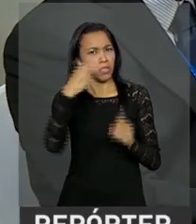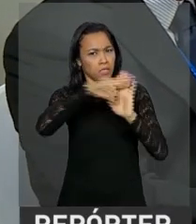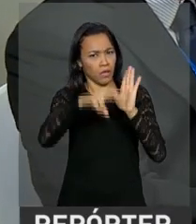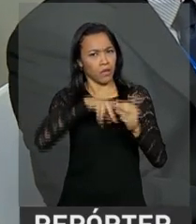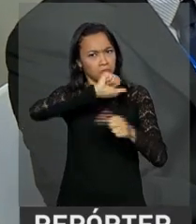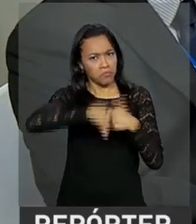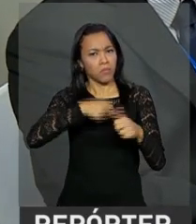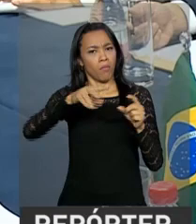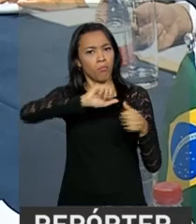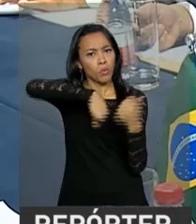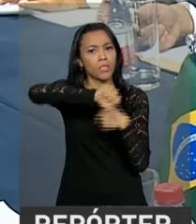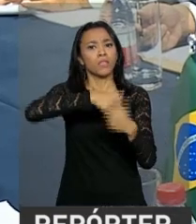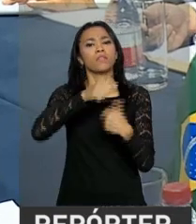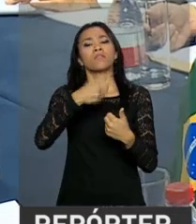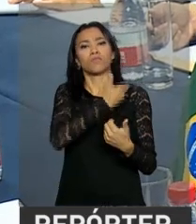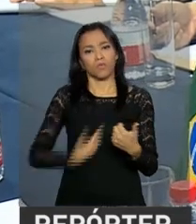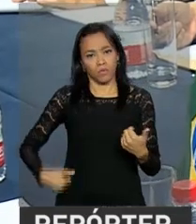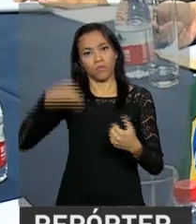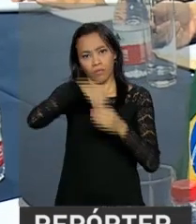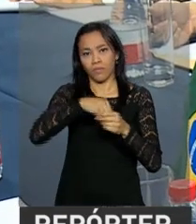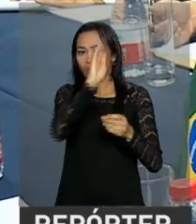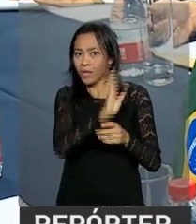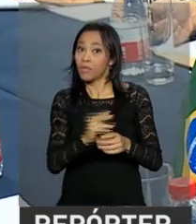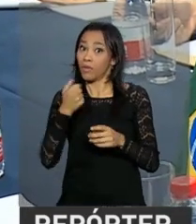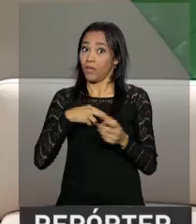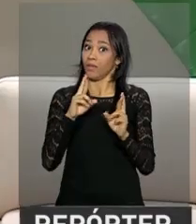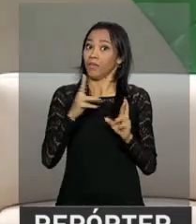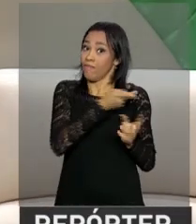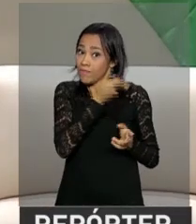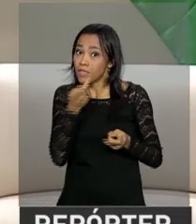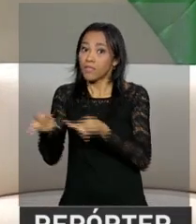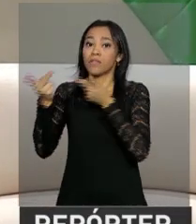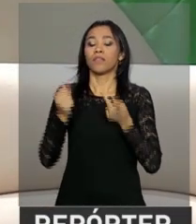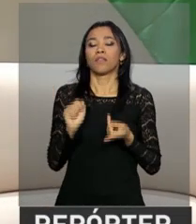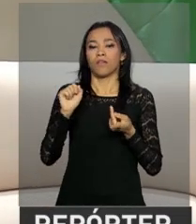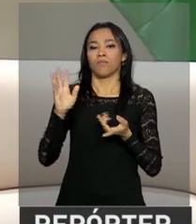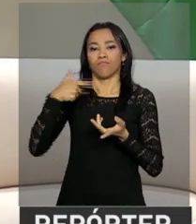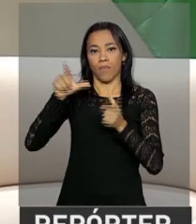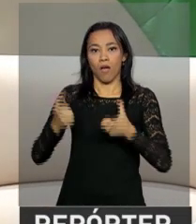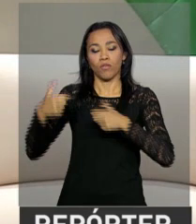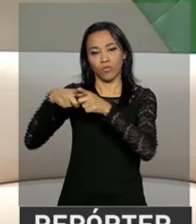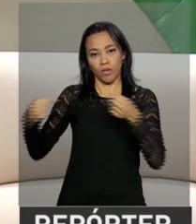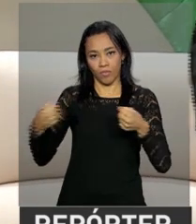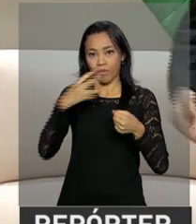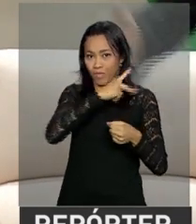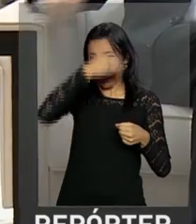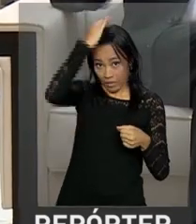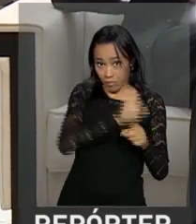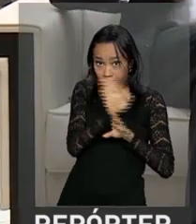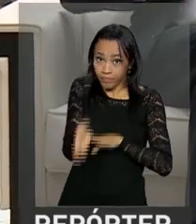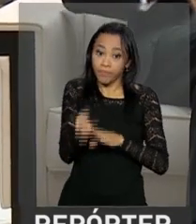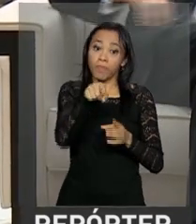pelo governo brasileiro e convidou Temer a uma visita ao Japão. Na conversa com o primeiro-ministro espanhol, Mariano